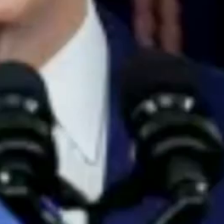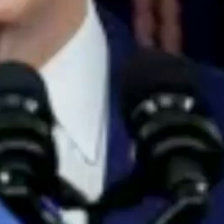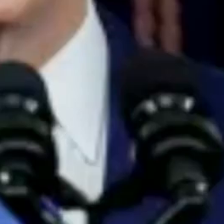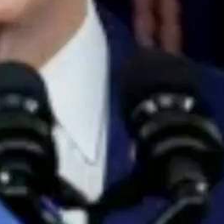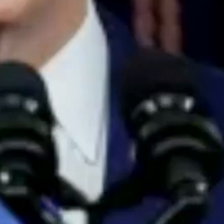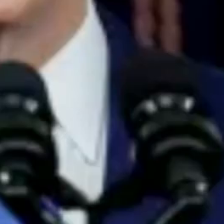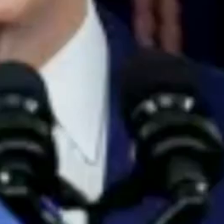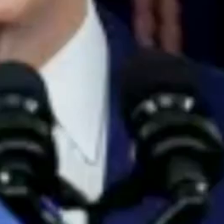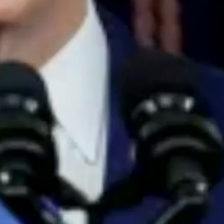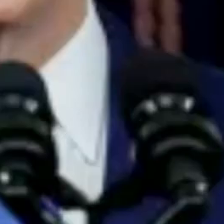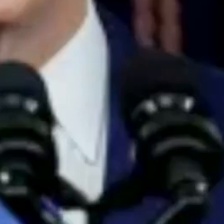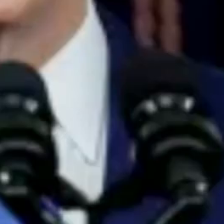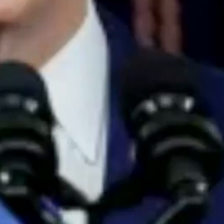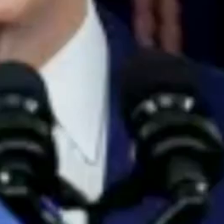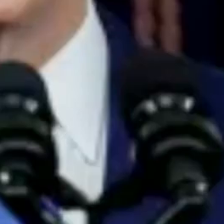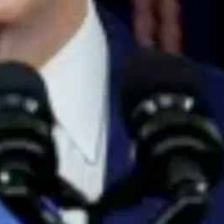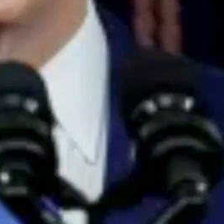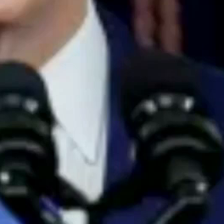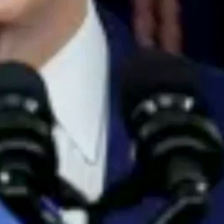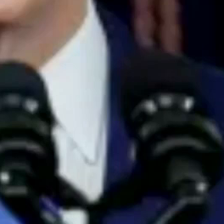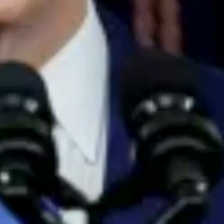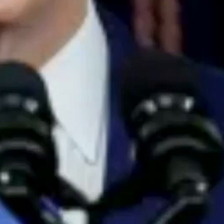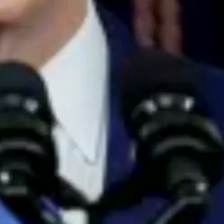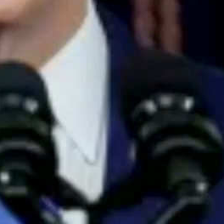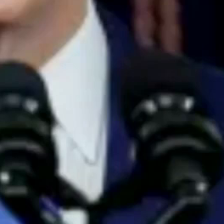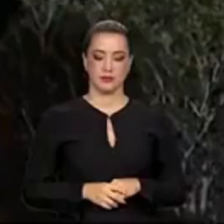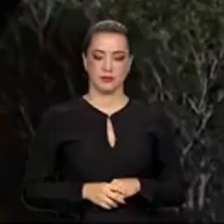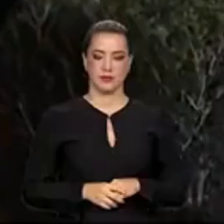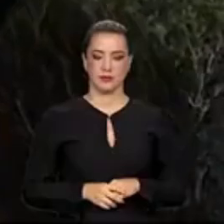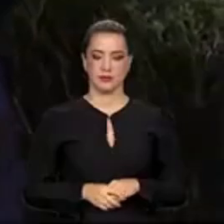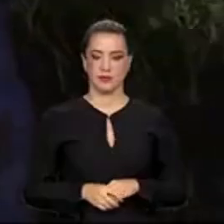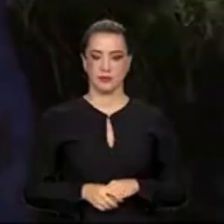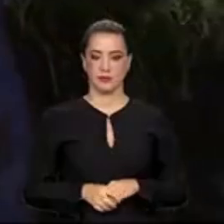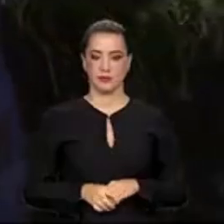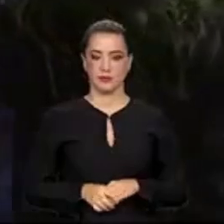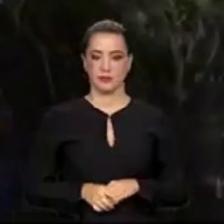aos órgãos de comunicação confira o vídeo